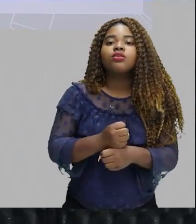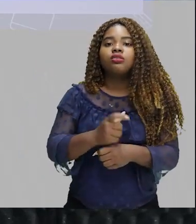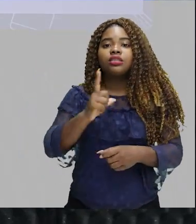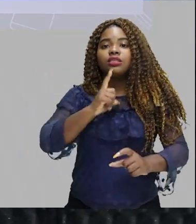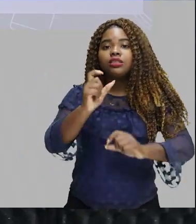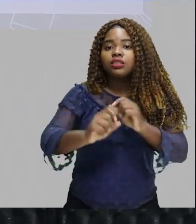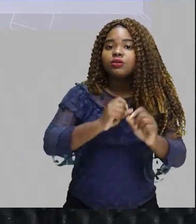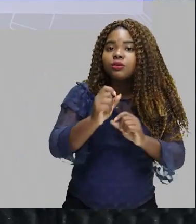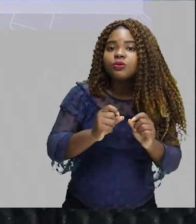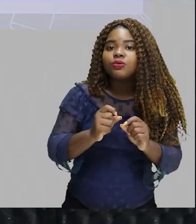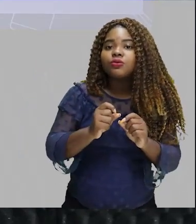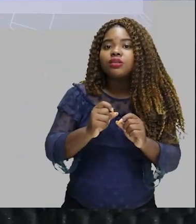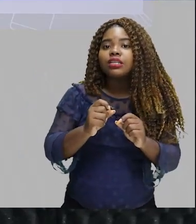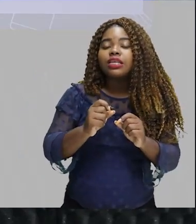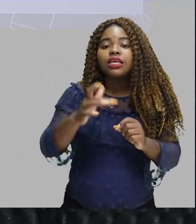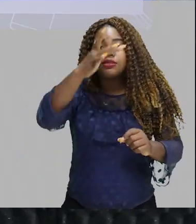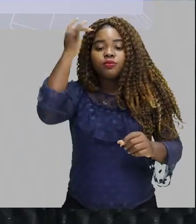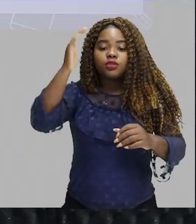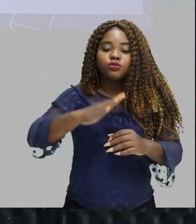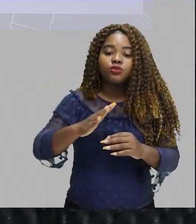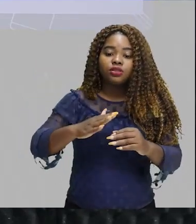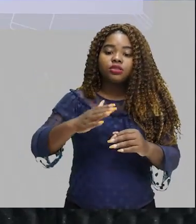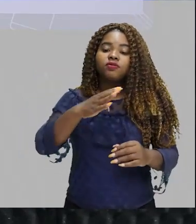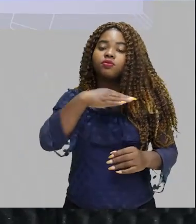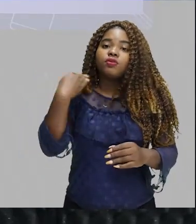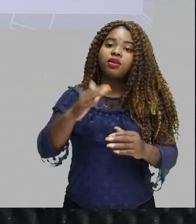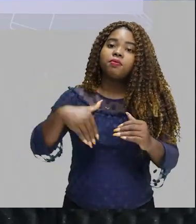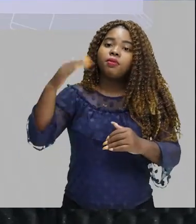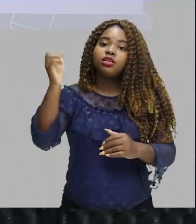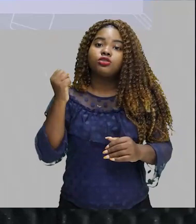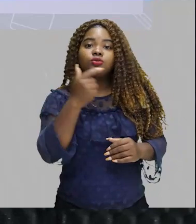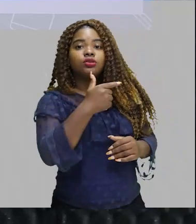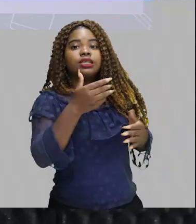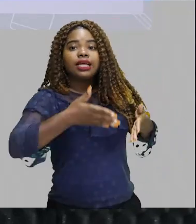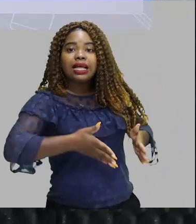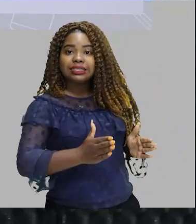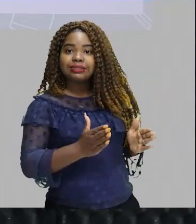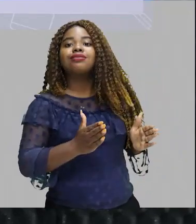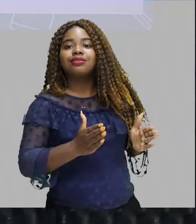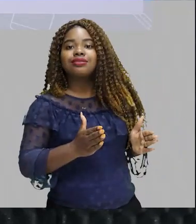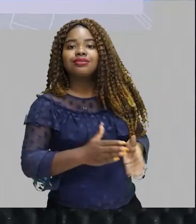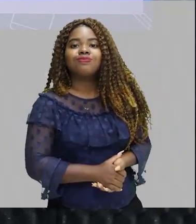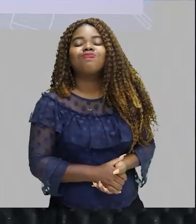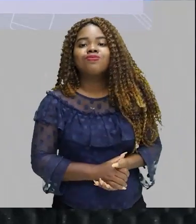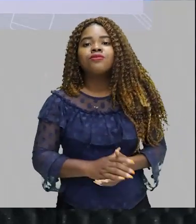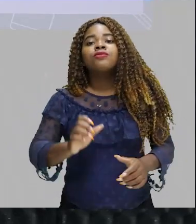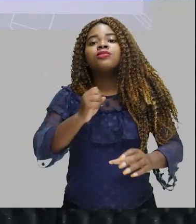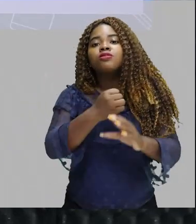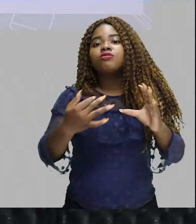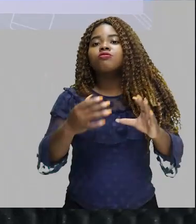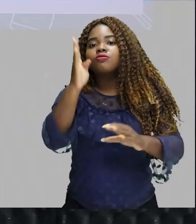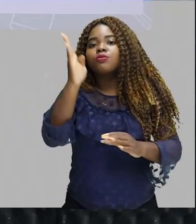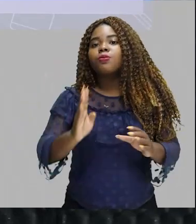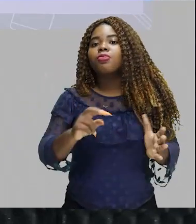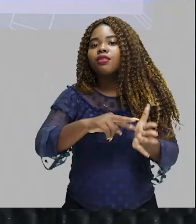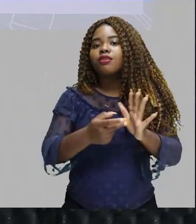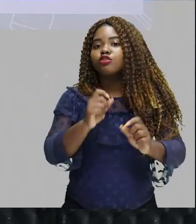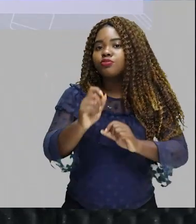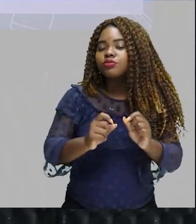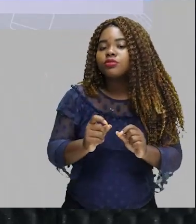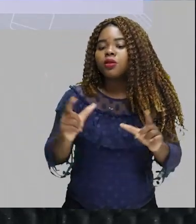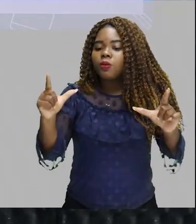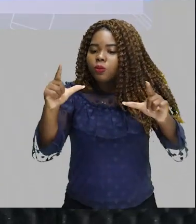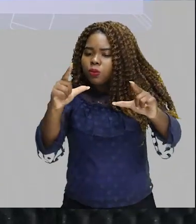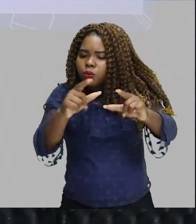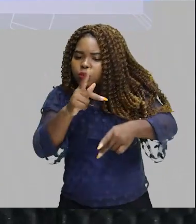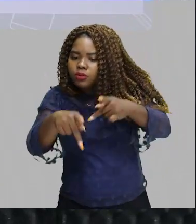Isso vai representar o quê, Marcos? Para a característica brasileira. Vai representar uma diminuição populacional, mas